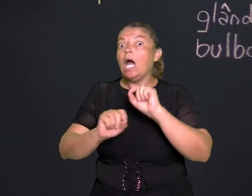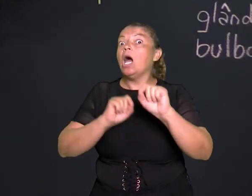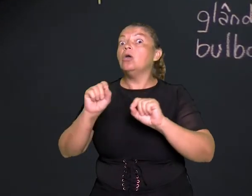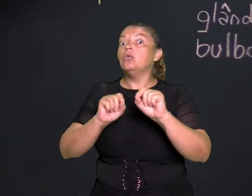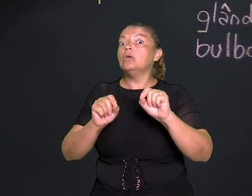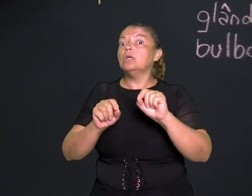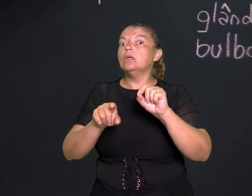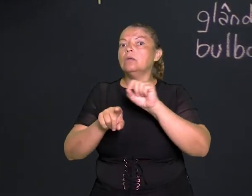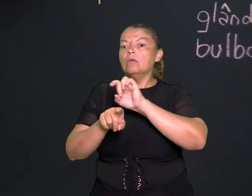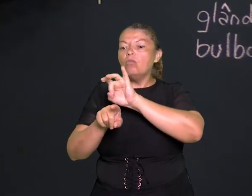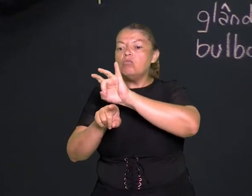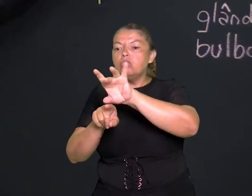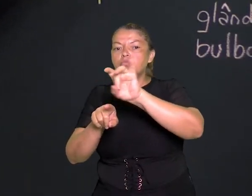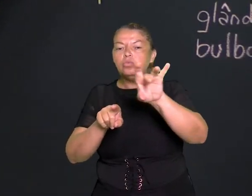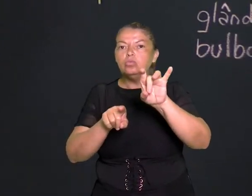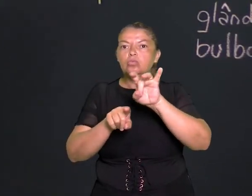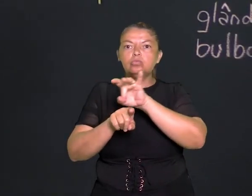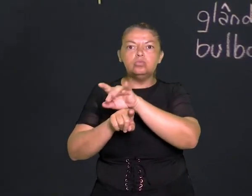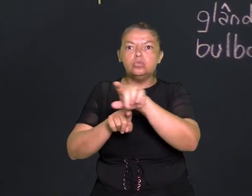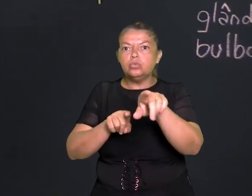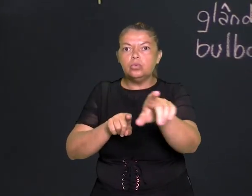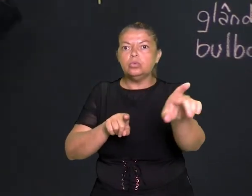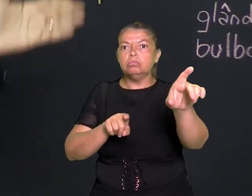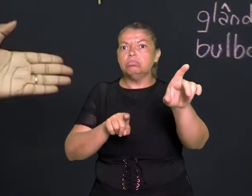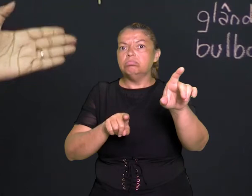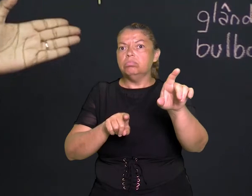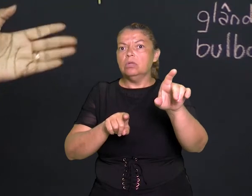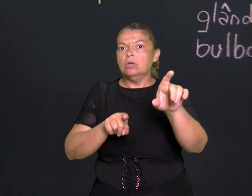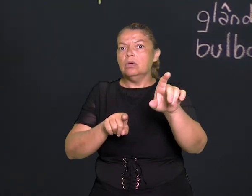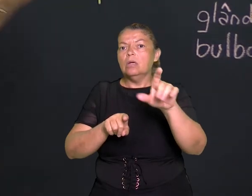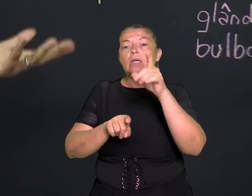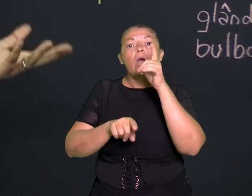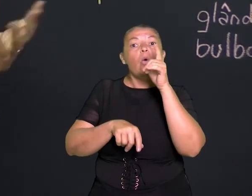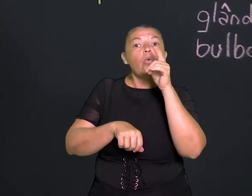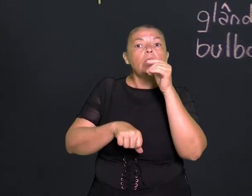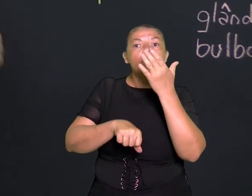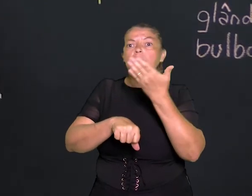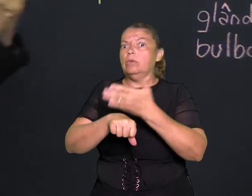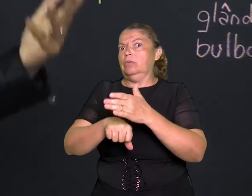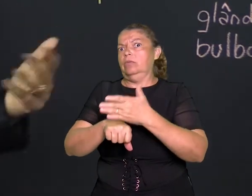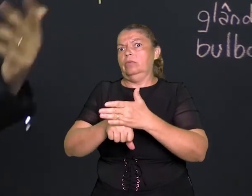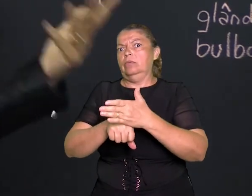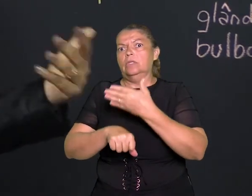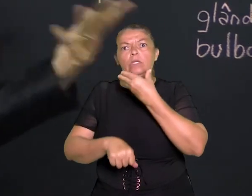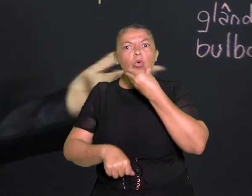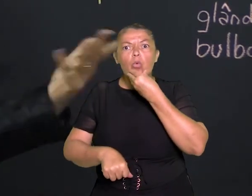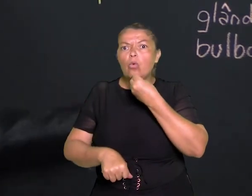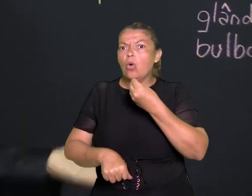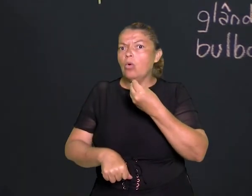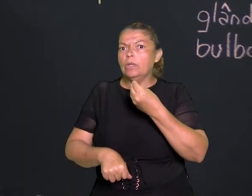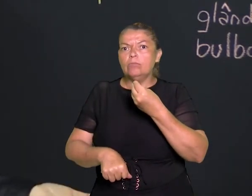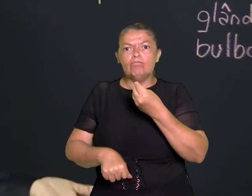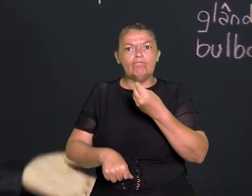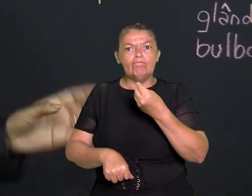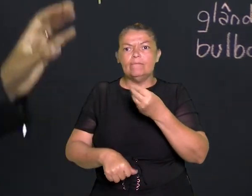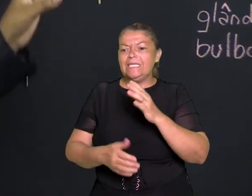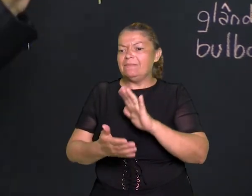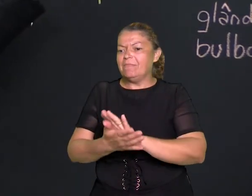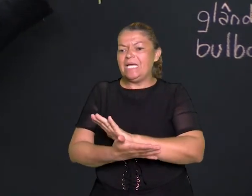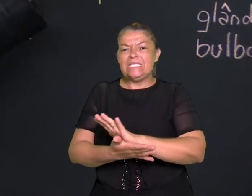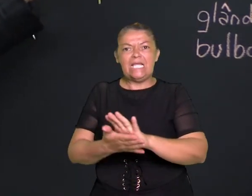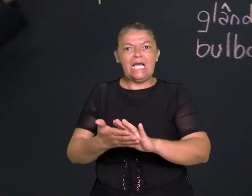que sair, o produto, essa secreção irá sair sem espermatozoide. Dessa forma, esse homem não vai mais gerar